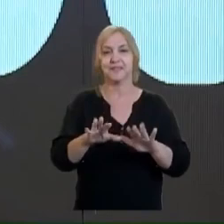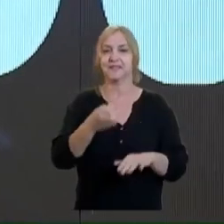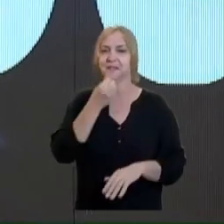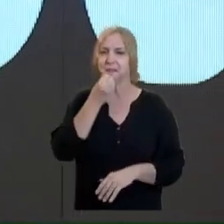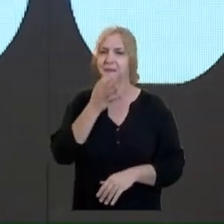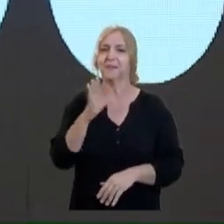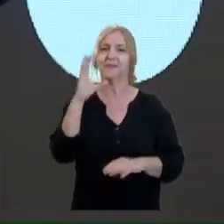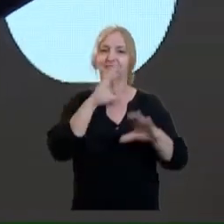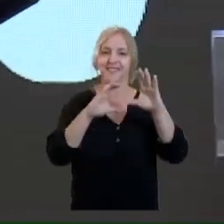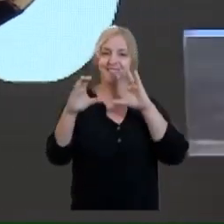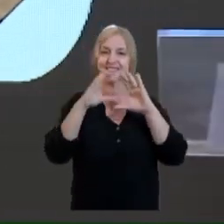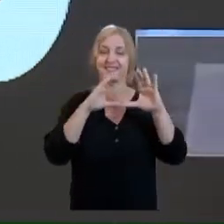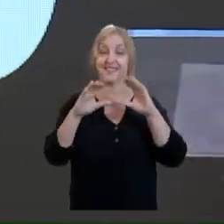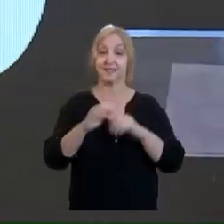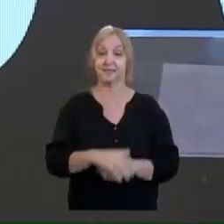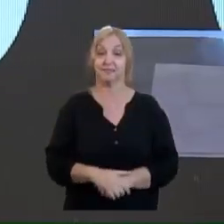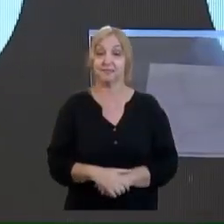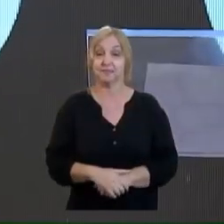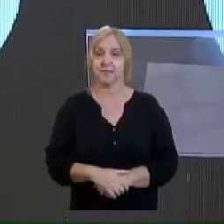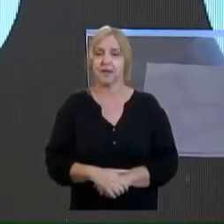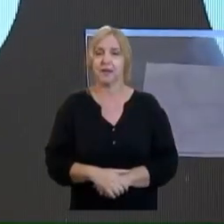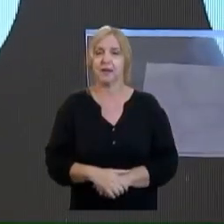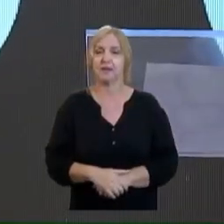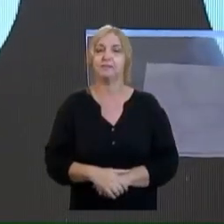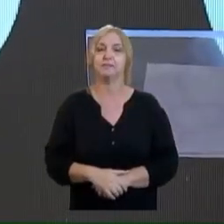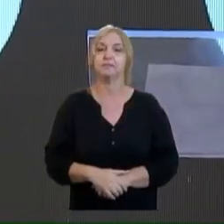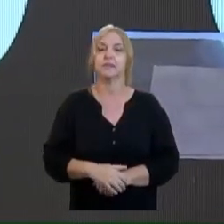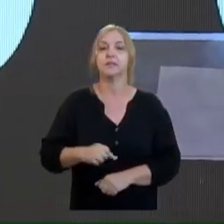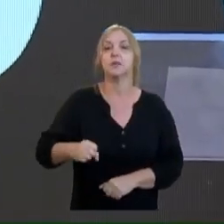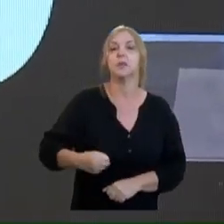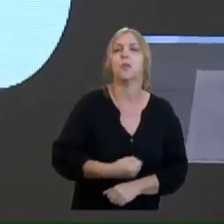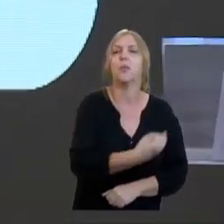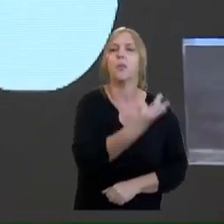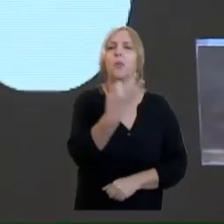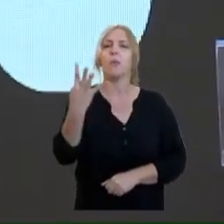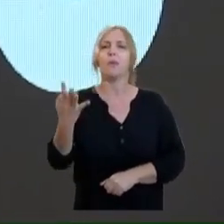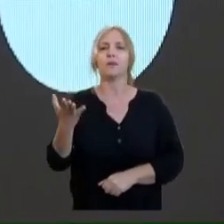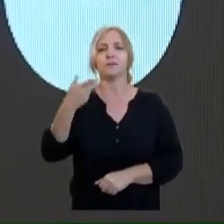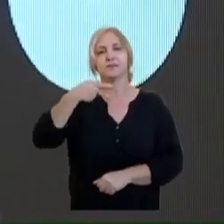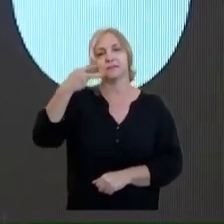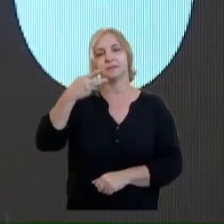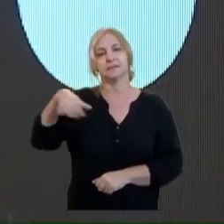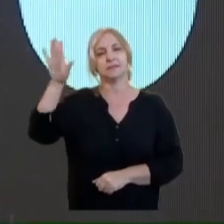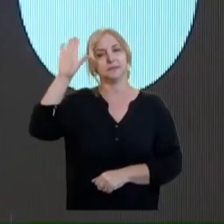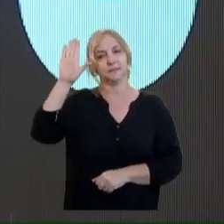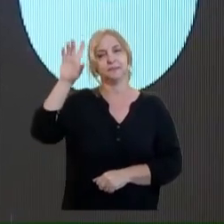também. Porque quantas são as promessas de Deus?